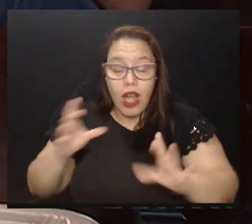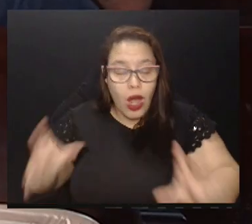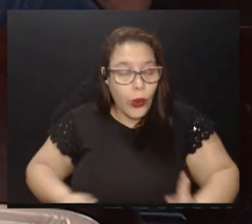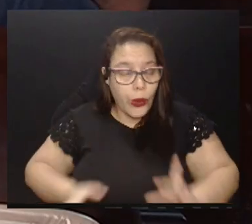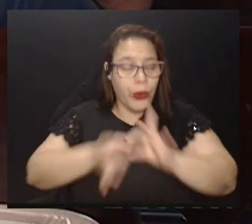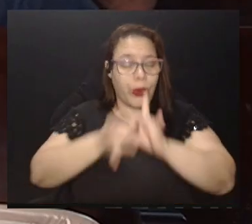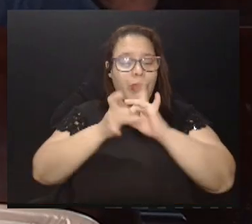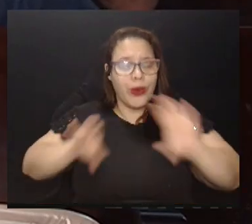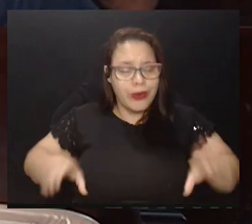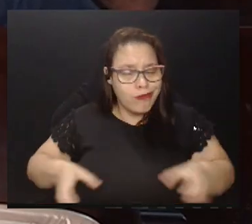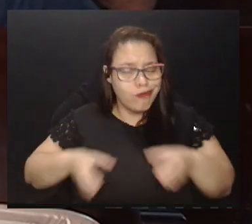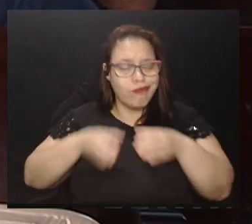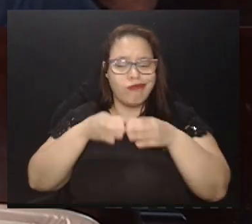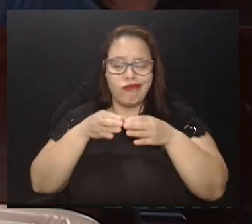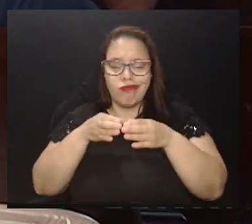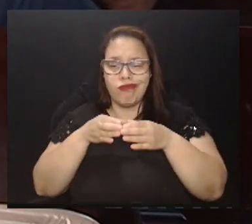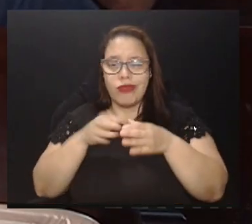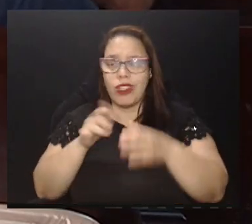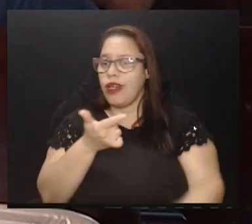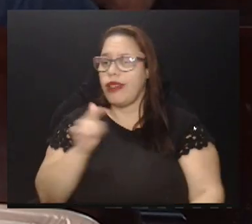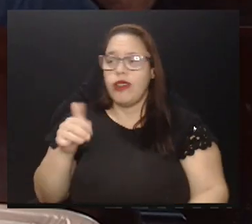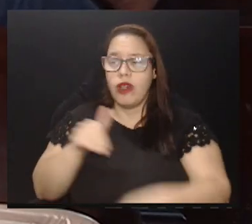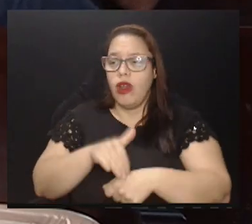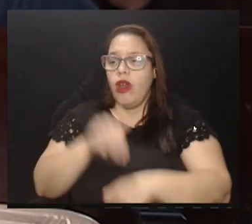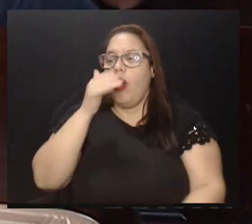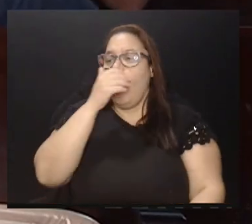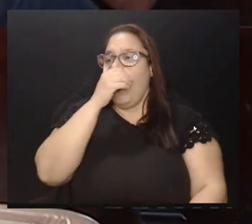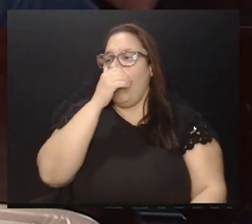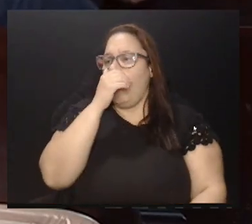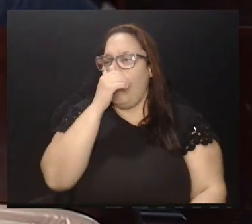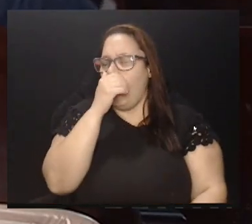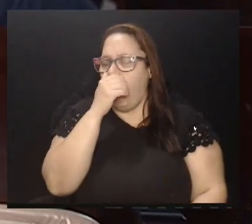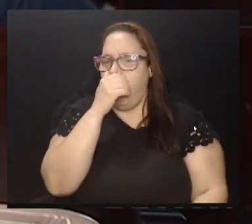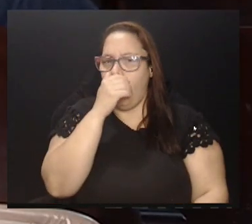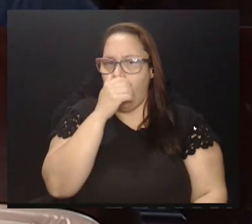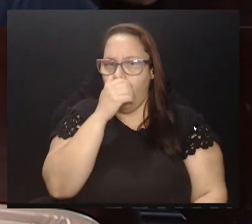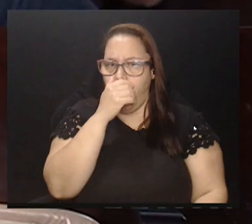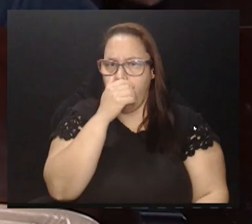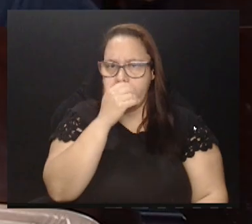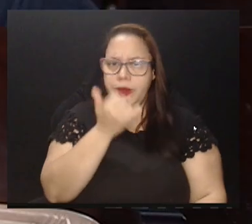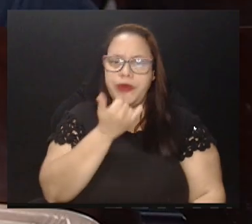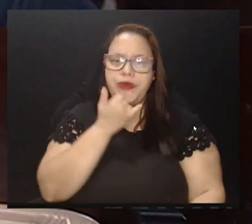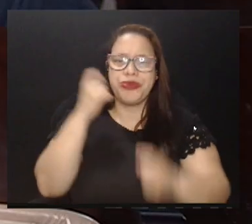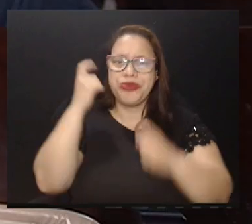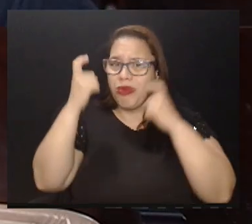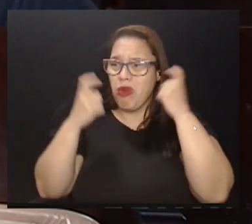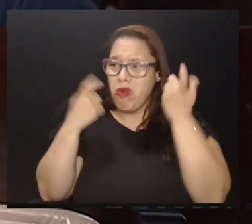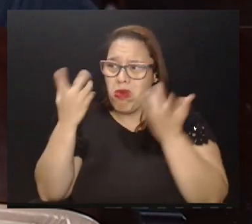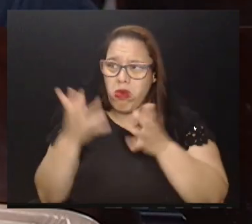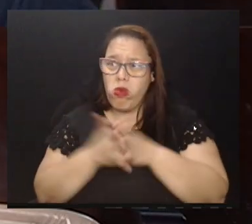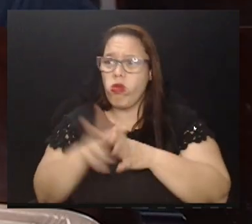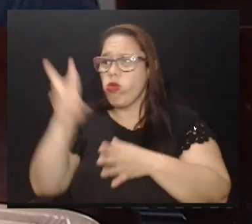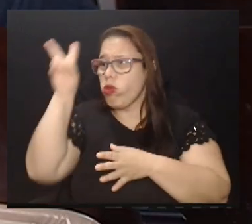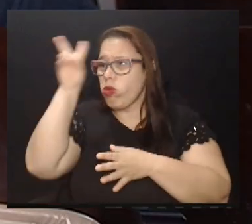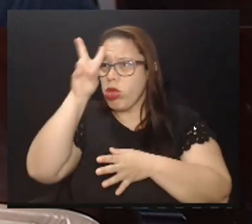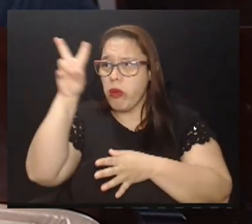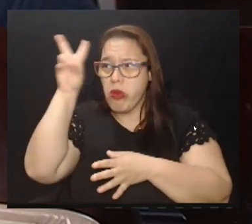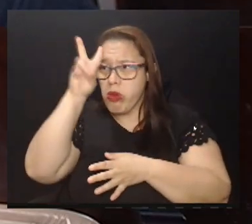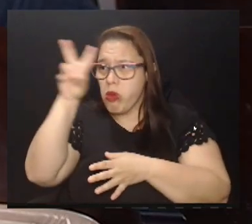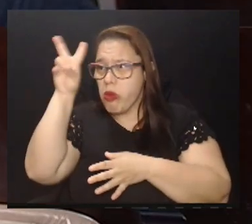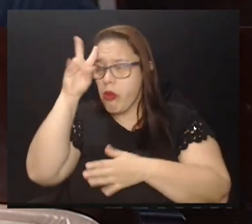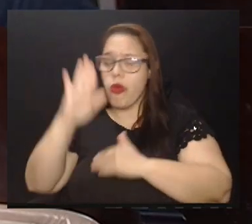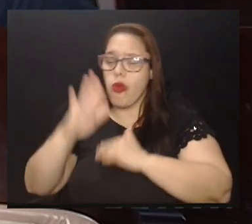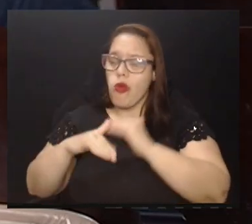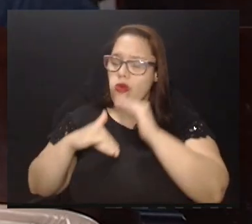assim, a gente não tinha mais. Tava todo mundo desesperado. E aí, essa história, ela foi desenvolvendo de uma forma que era para ser